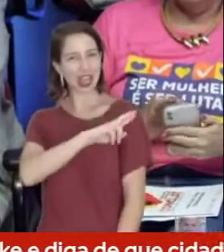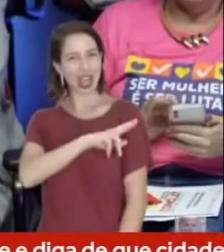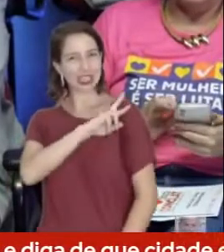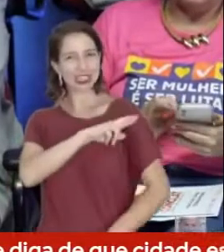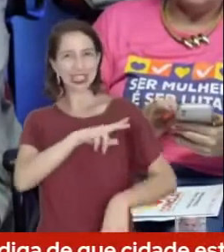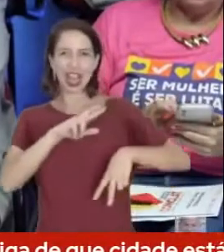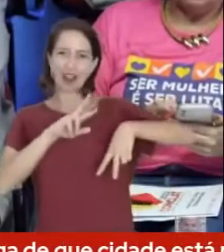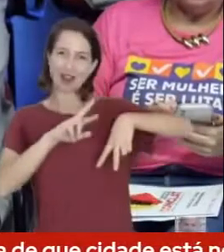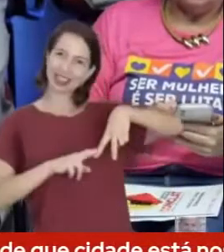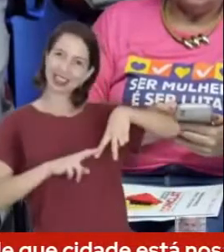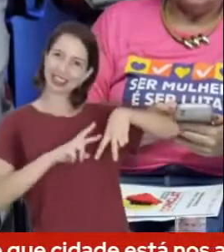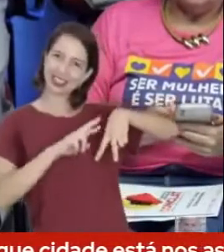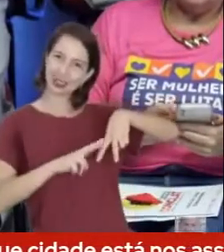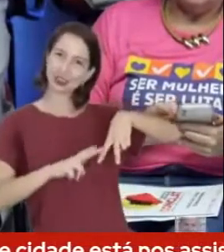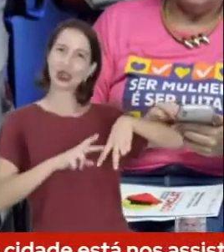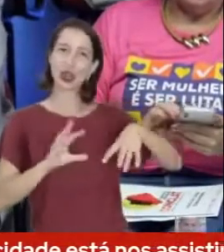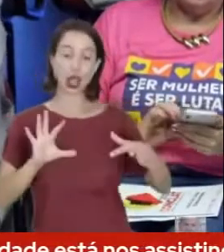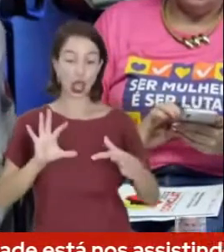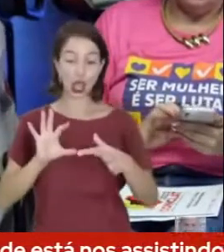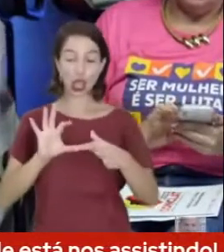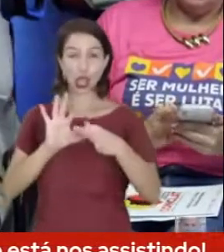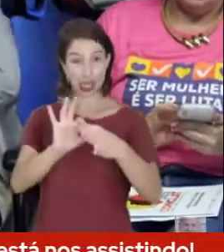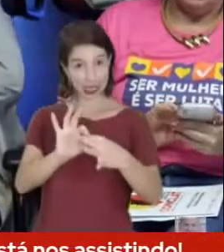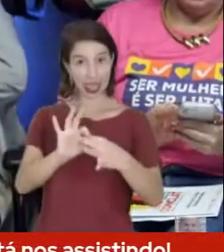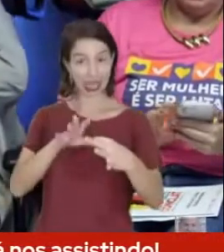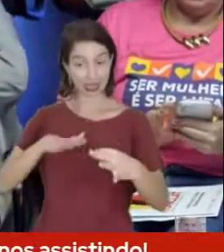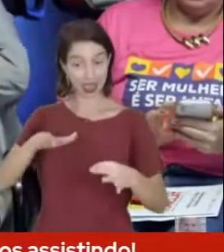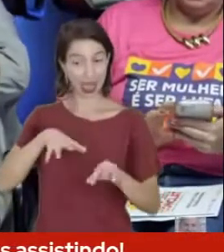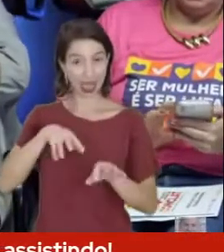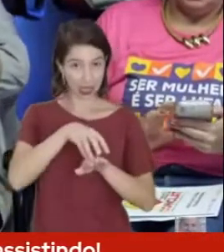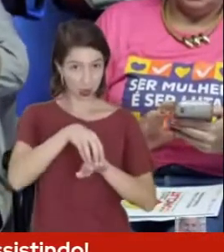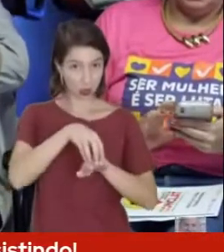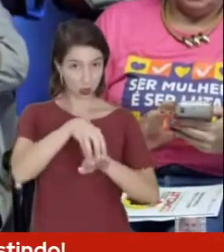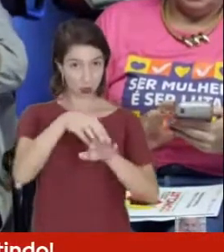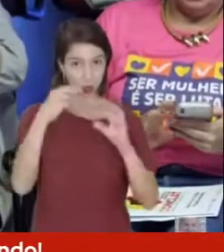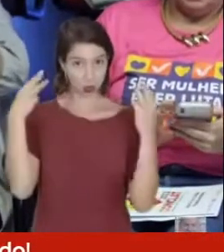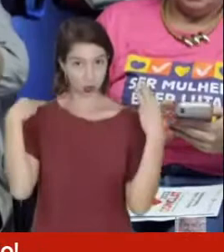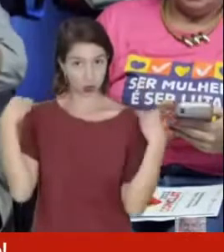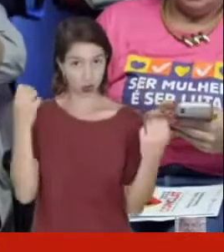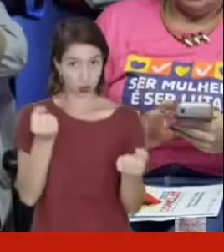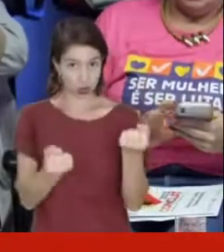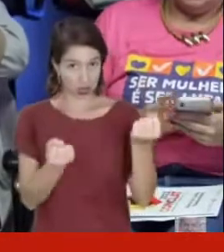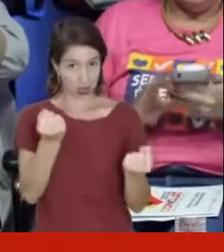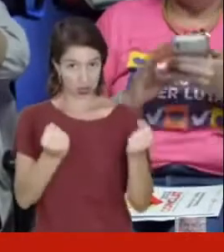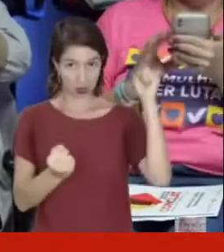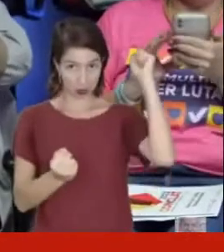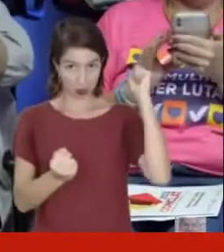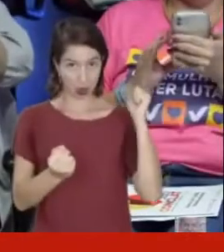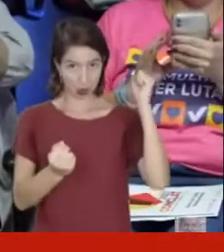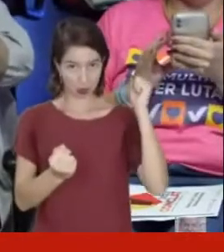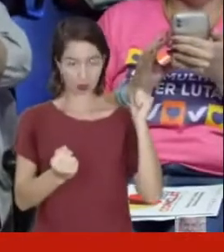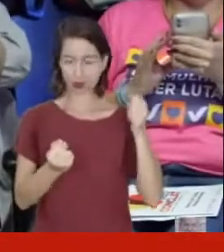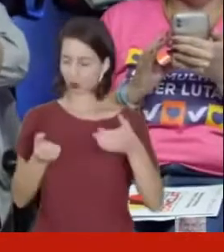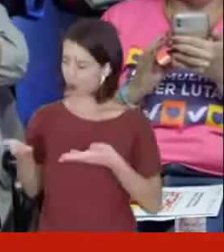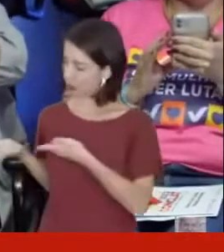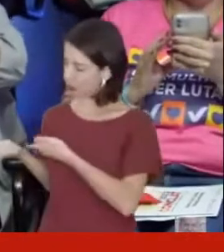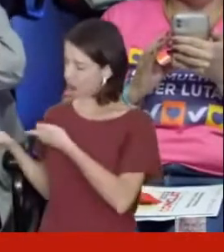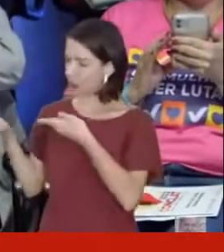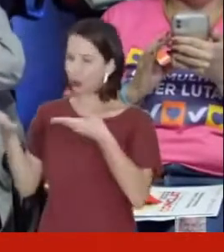ligada aos transportes e, inicialmente, a palavra é tua por toda a razão do mundo, mas não sem